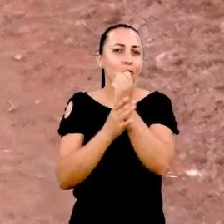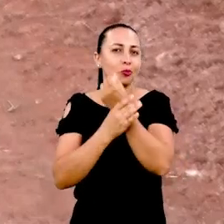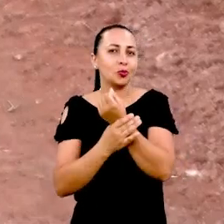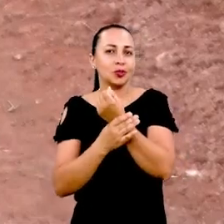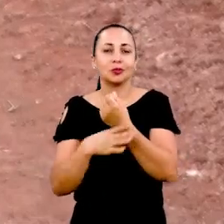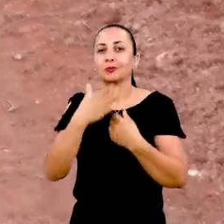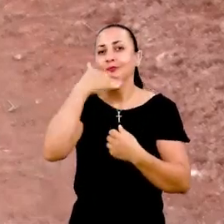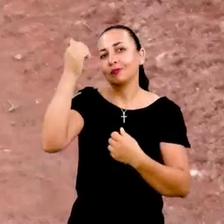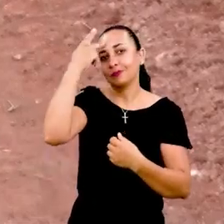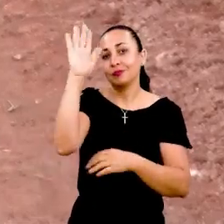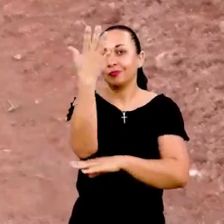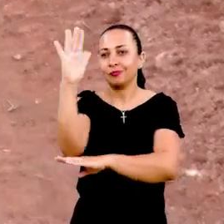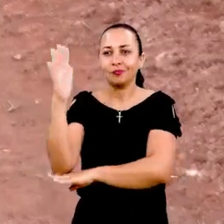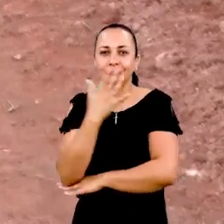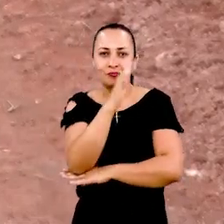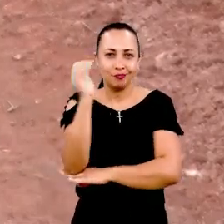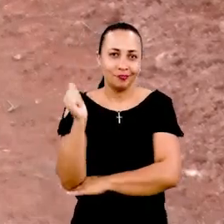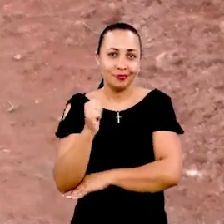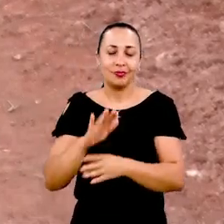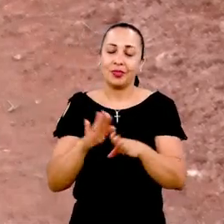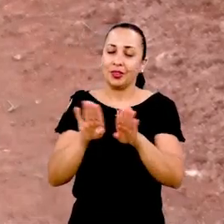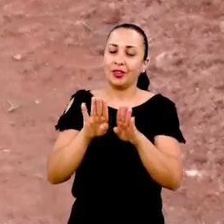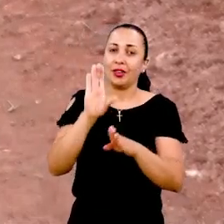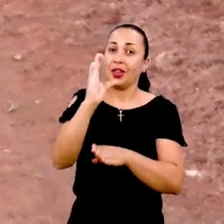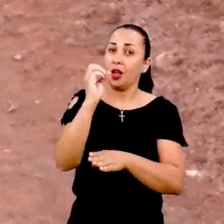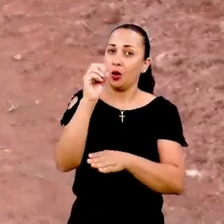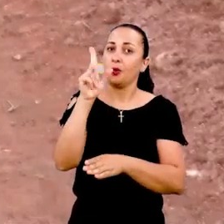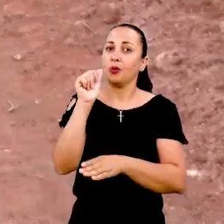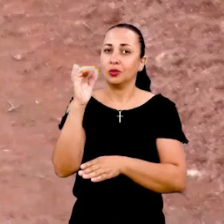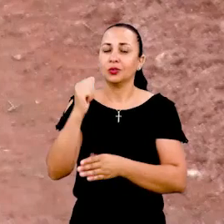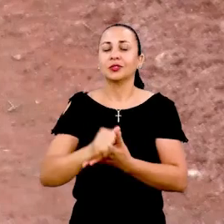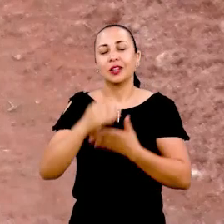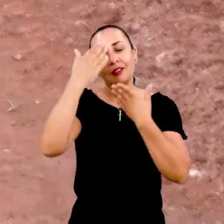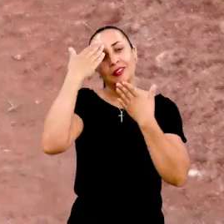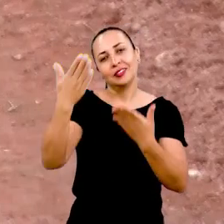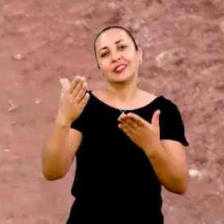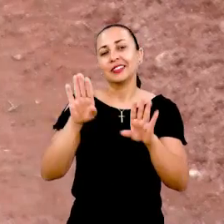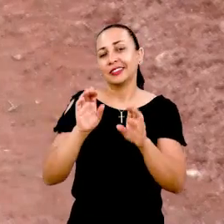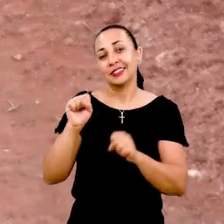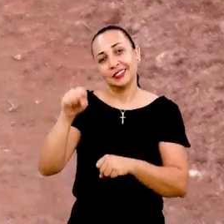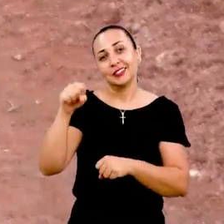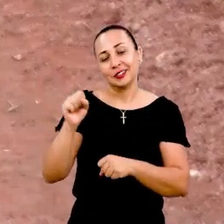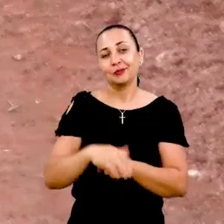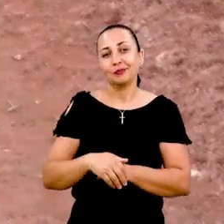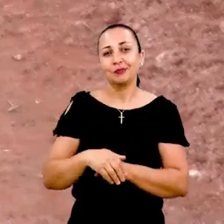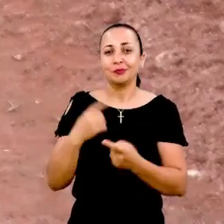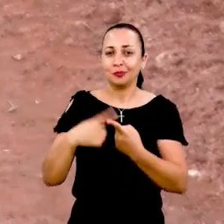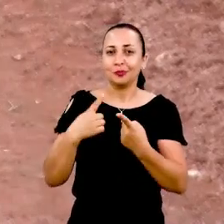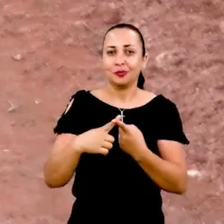uma proteção melhor para o meio ambiente, já que é um composto biológico. Então, o meio ambiente agradece de